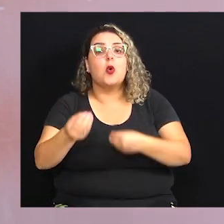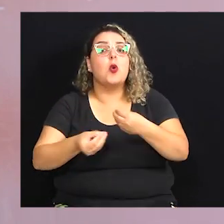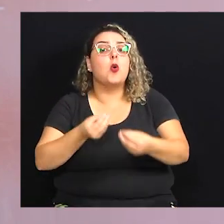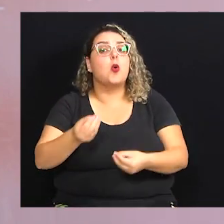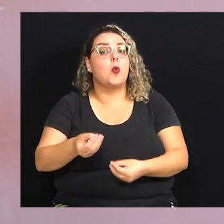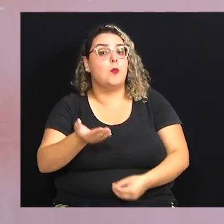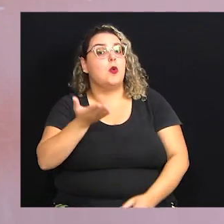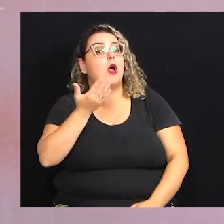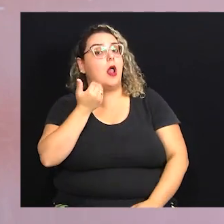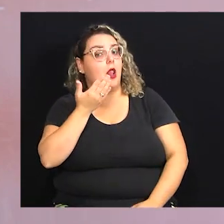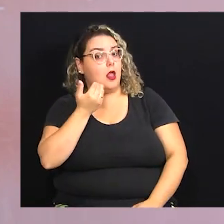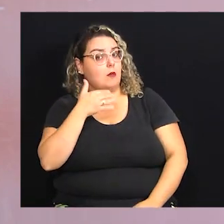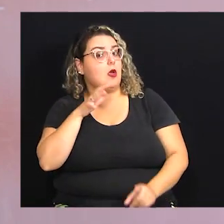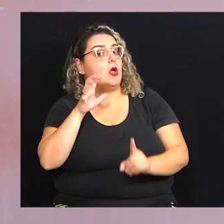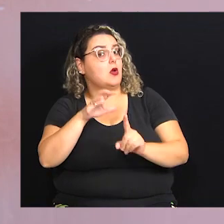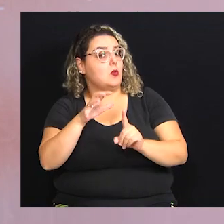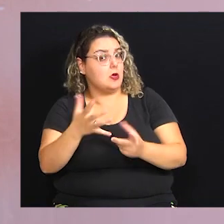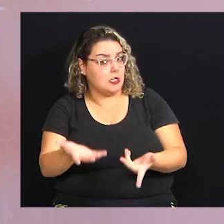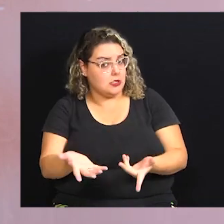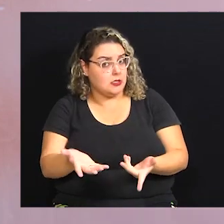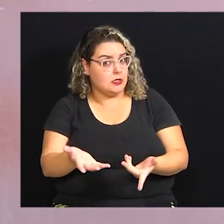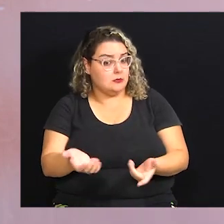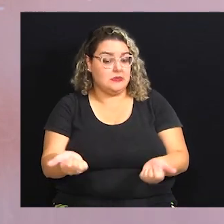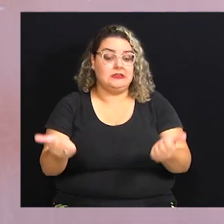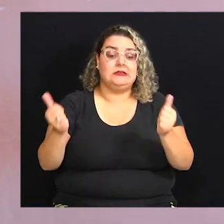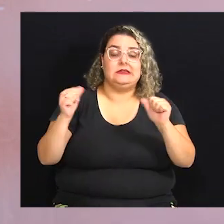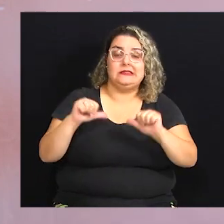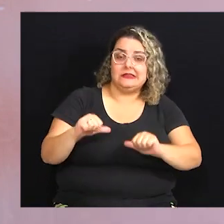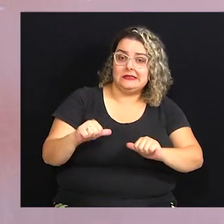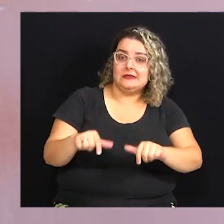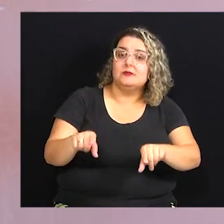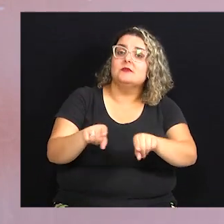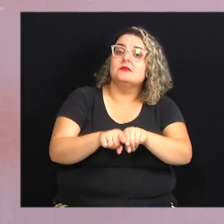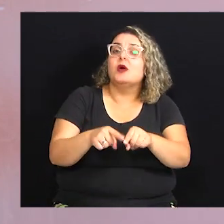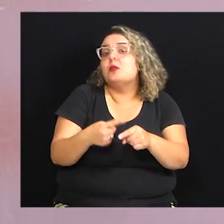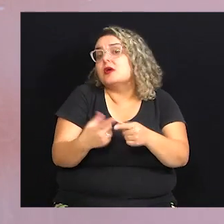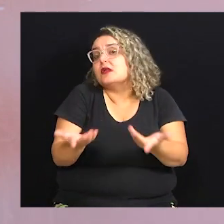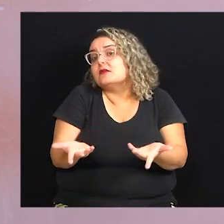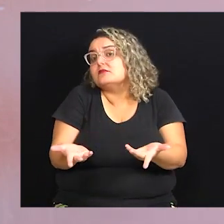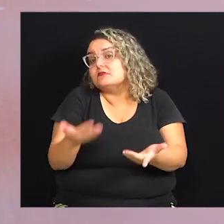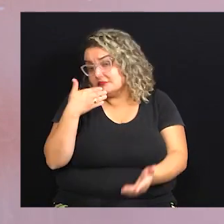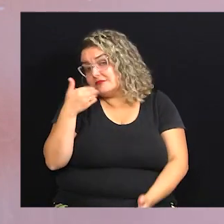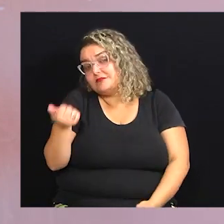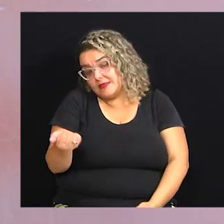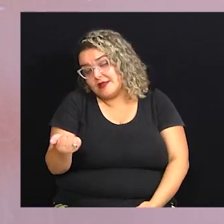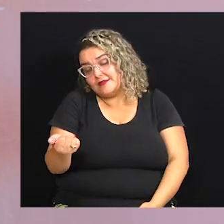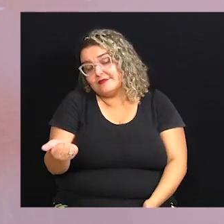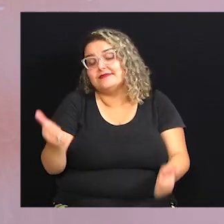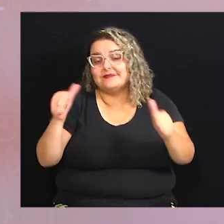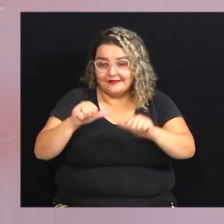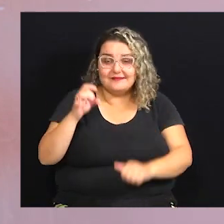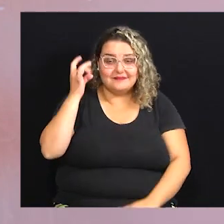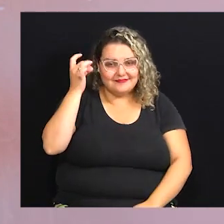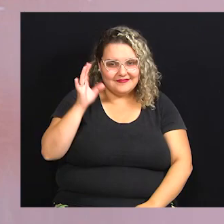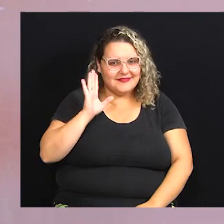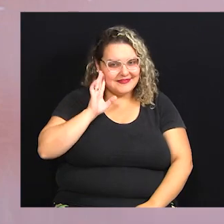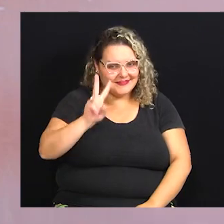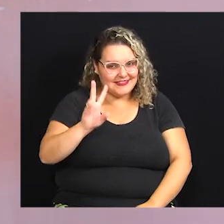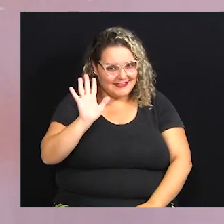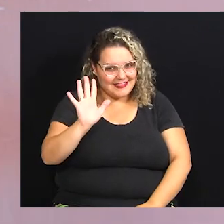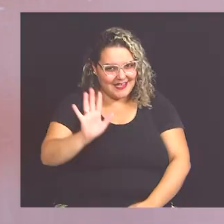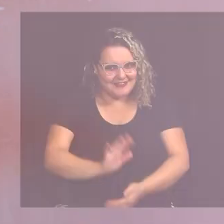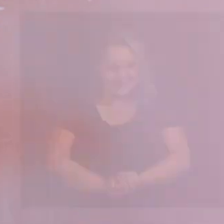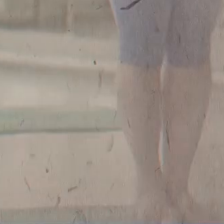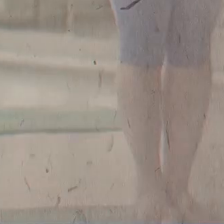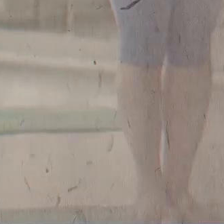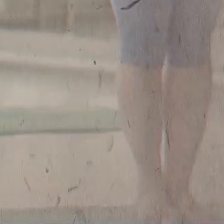é que a alimentação influencia, tanto para piorar quanto para, por que não, melhorar as crises de dor de cabeça. Te vejo daqui a